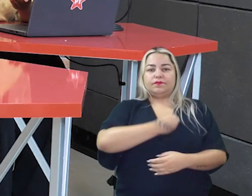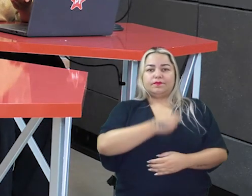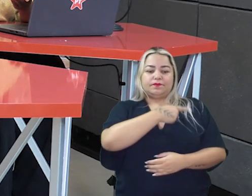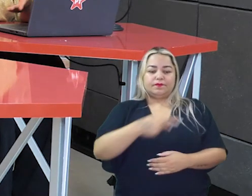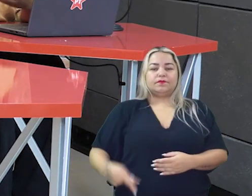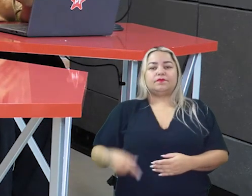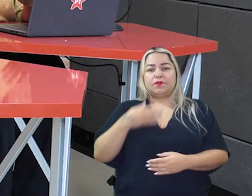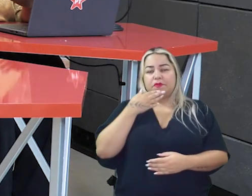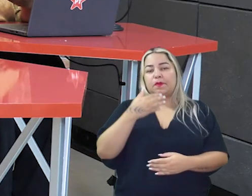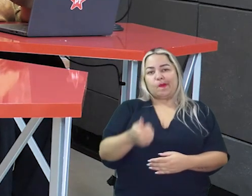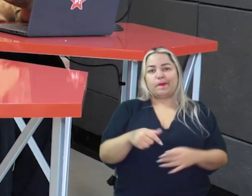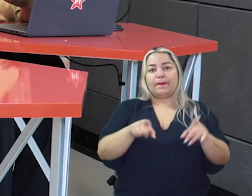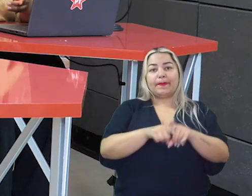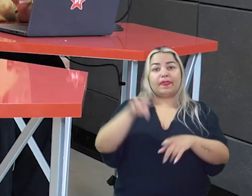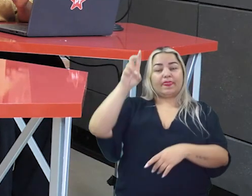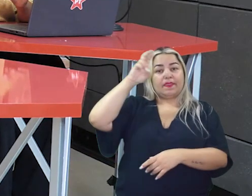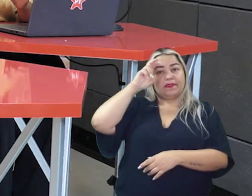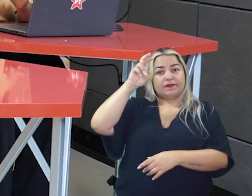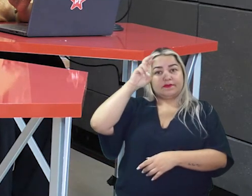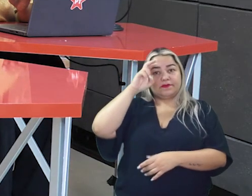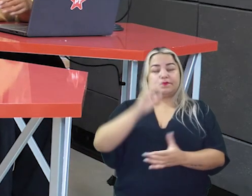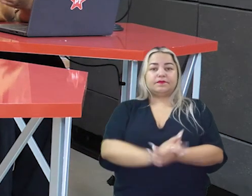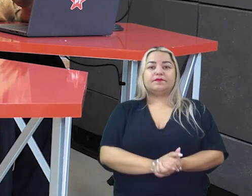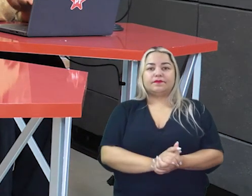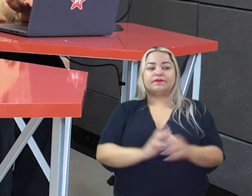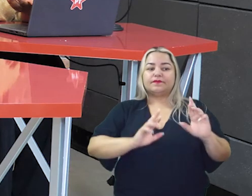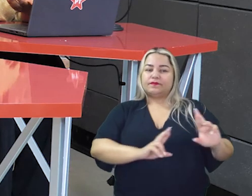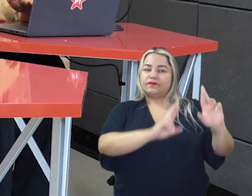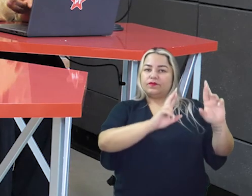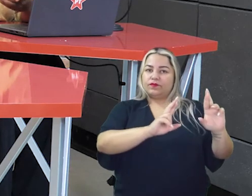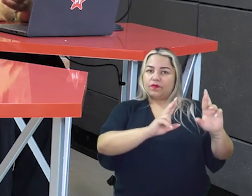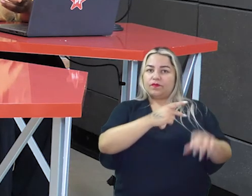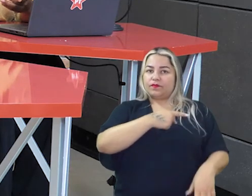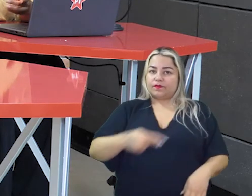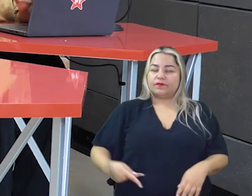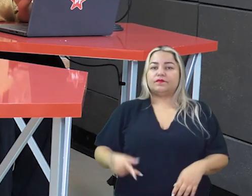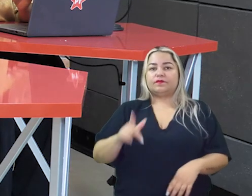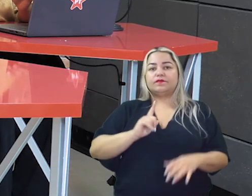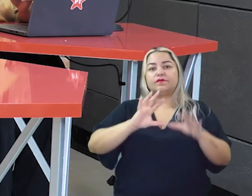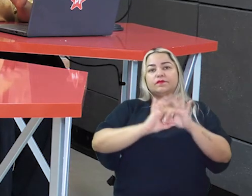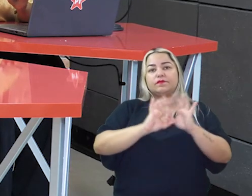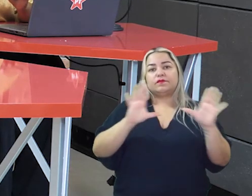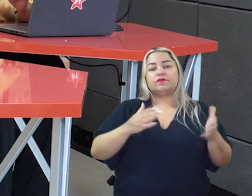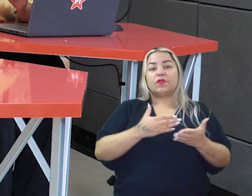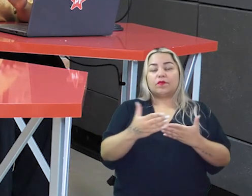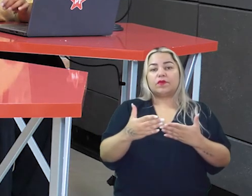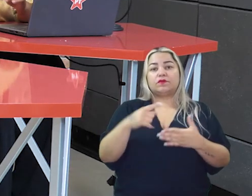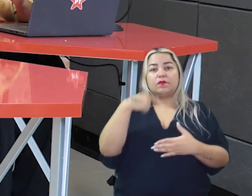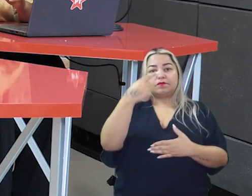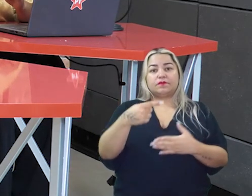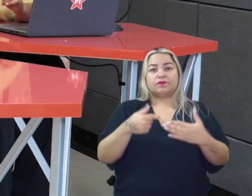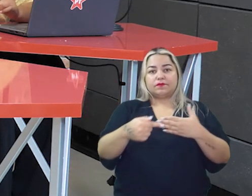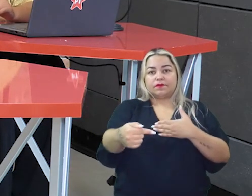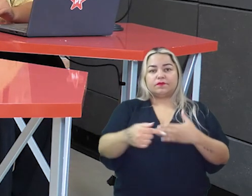presidente está bem, fez um novo procedimento na quinta-feira e a expectativa é que o presidente receba alta hospitalar no